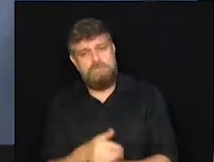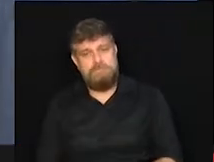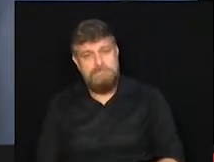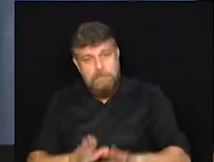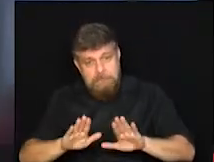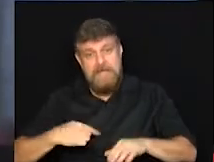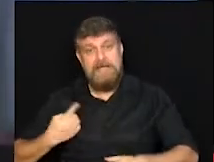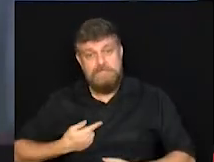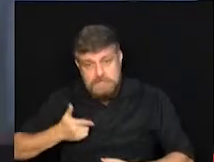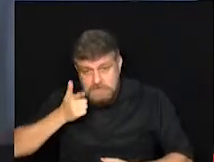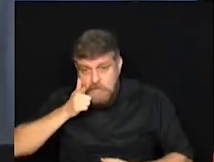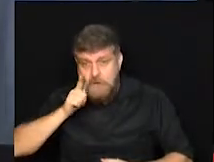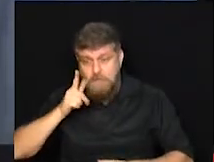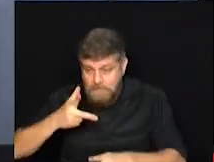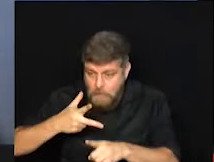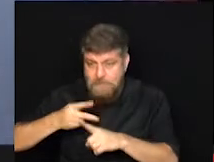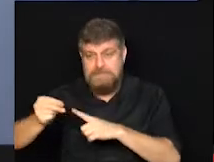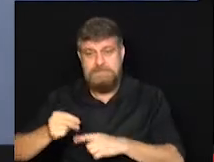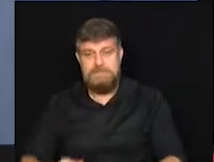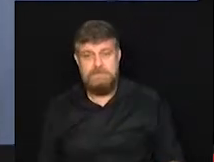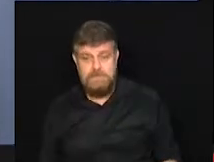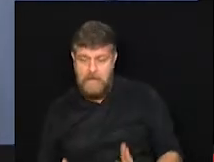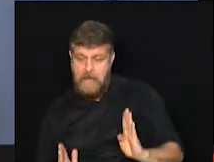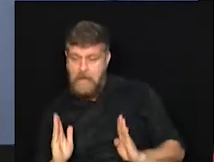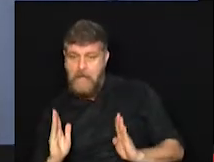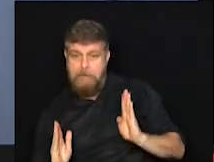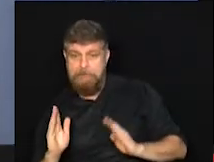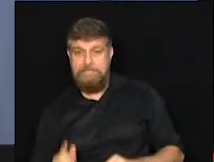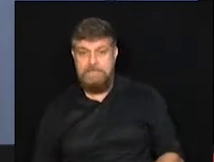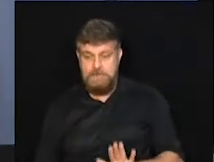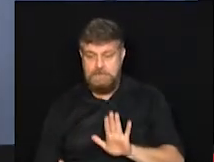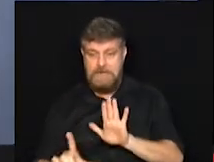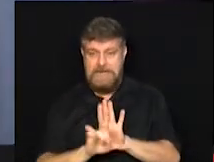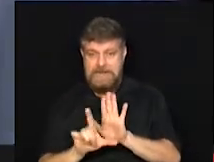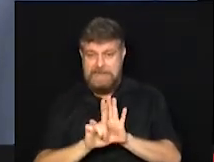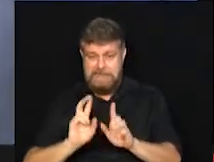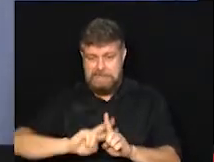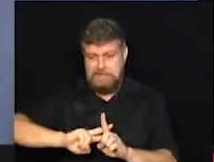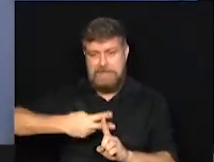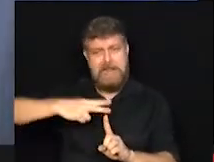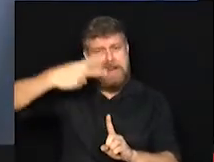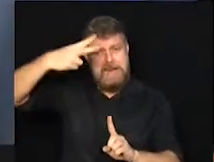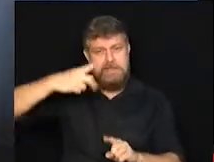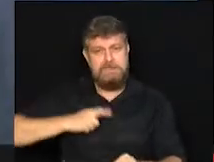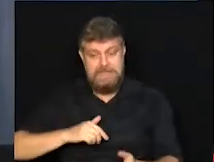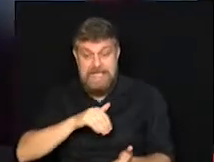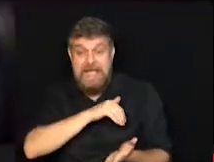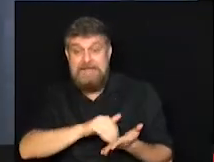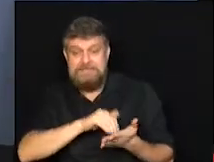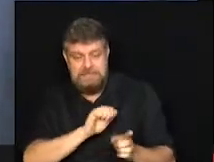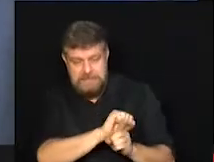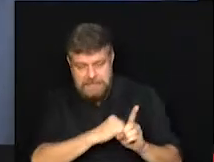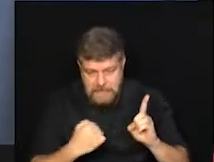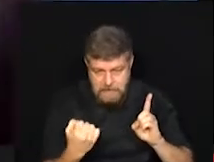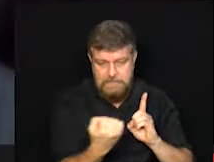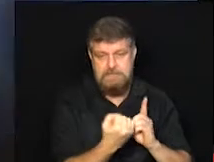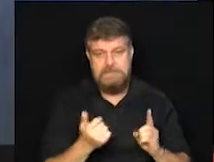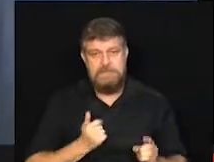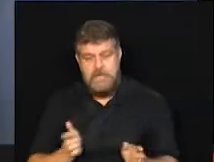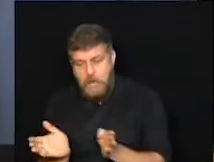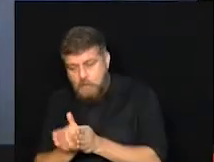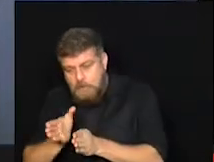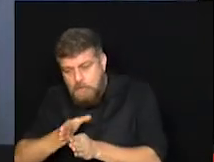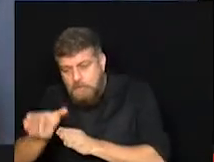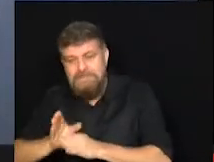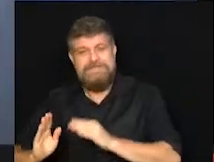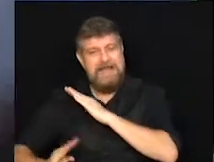nós ganhamos com esse momento que amplia, né? Está aqui a Secretaria, está a CEPI, está o Conselho, está a